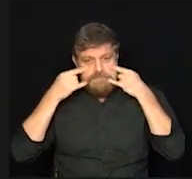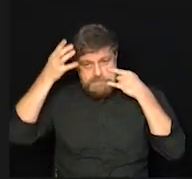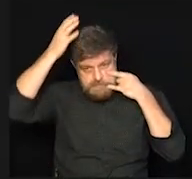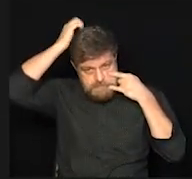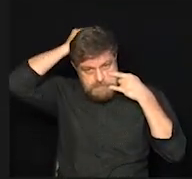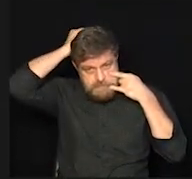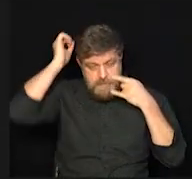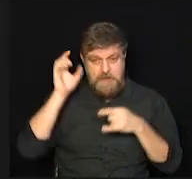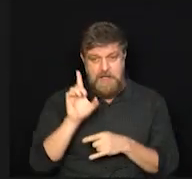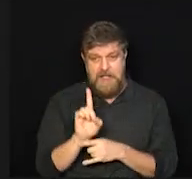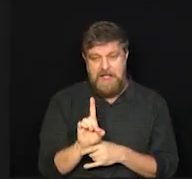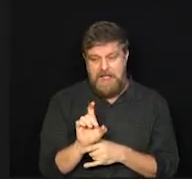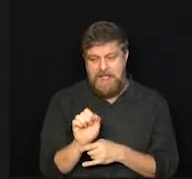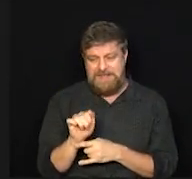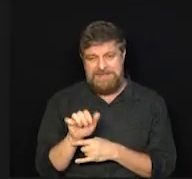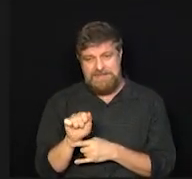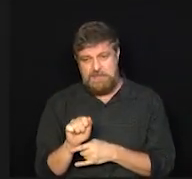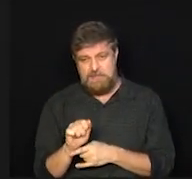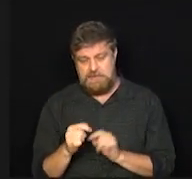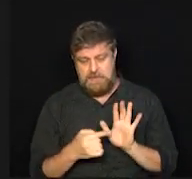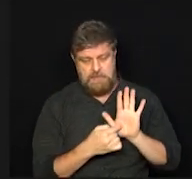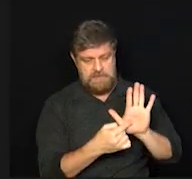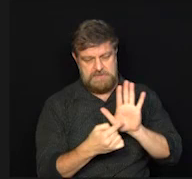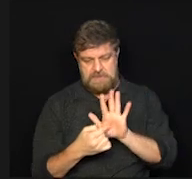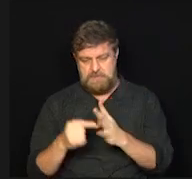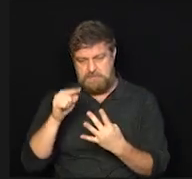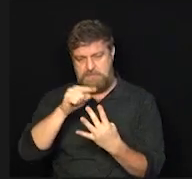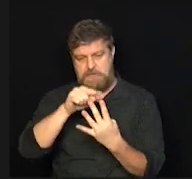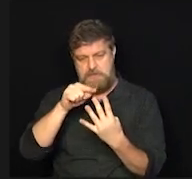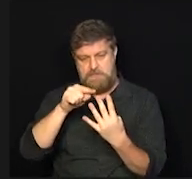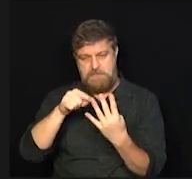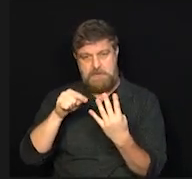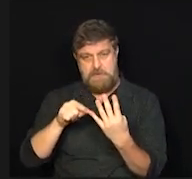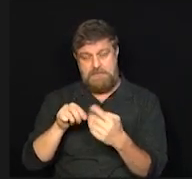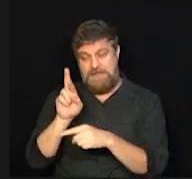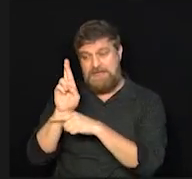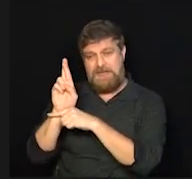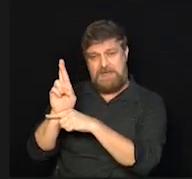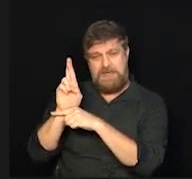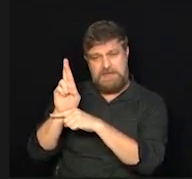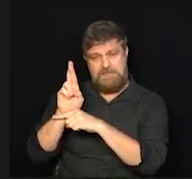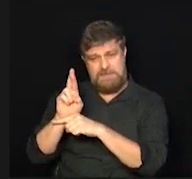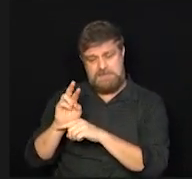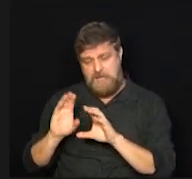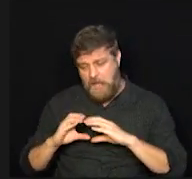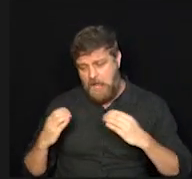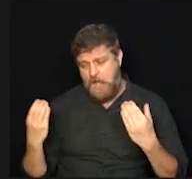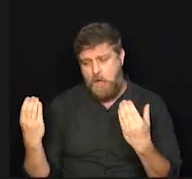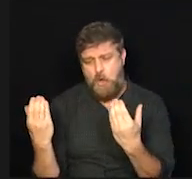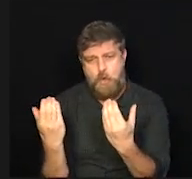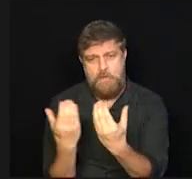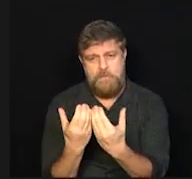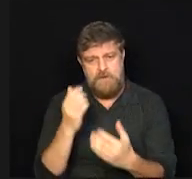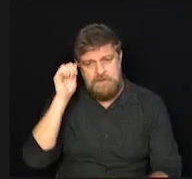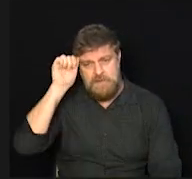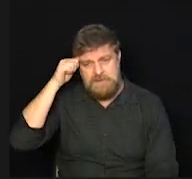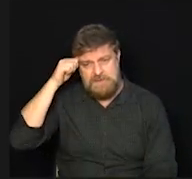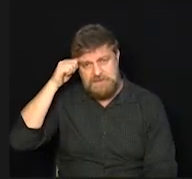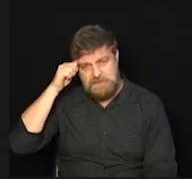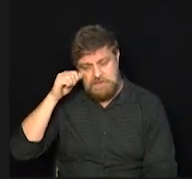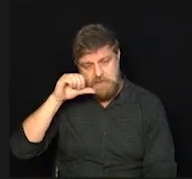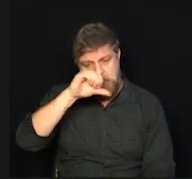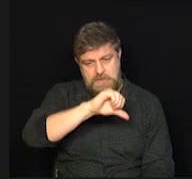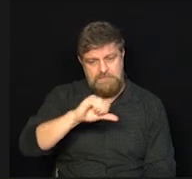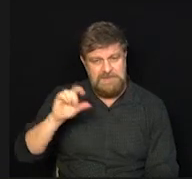é em então aqui representando toda a nossa comunidade todos esses